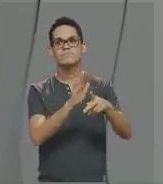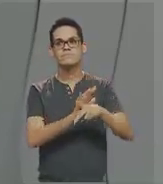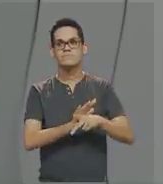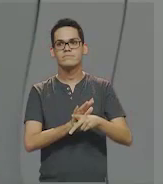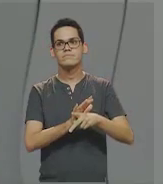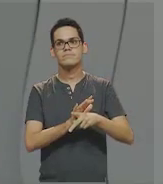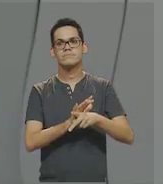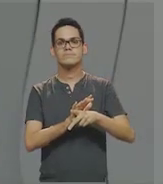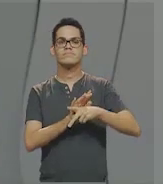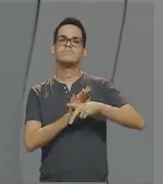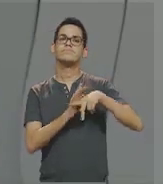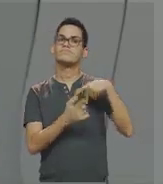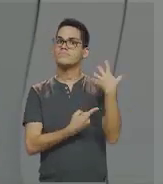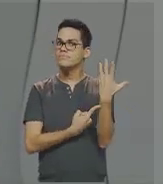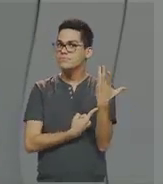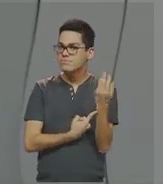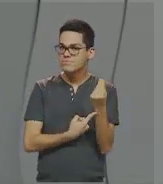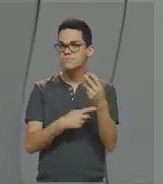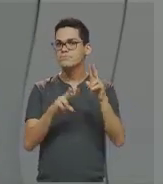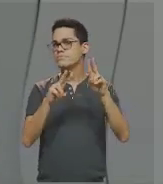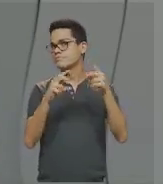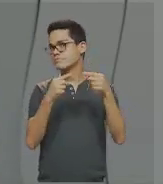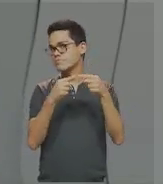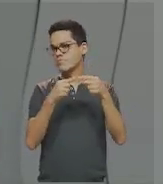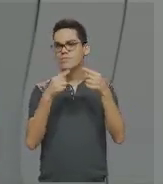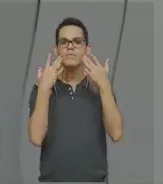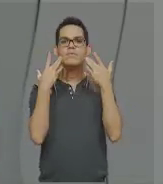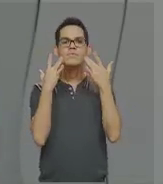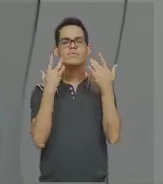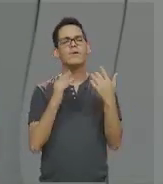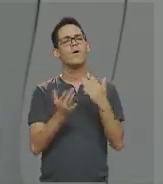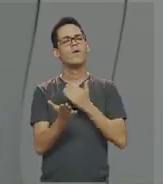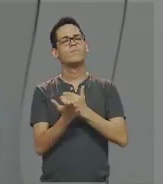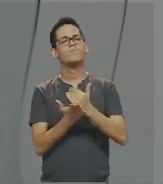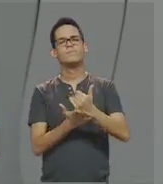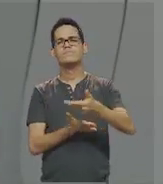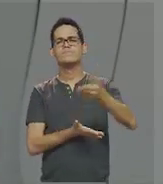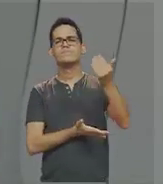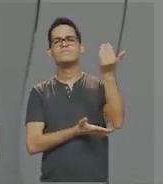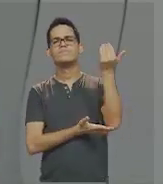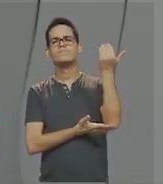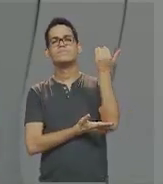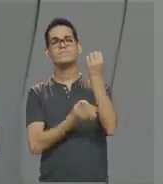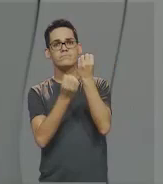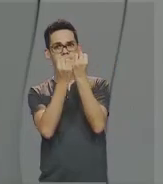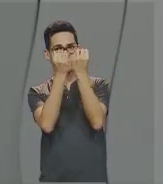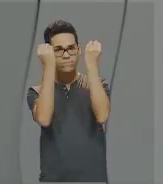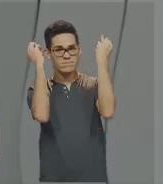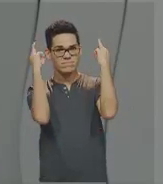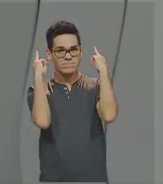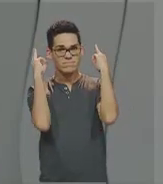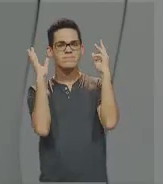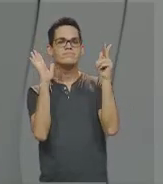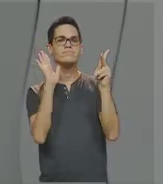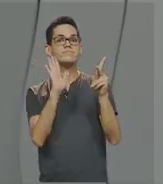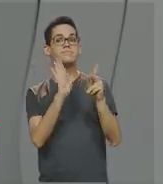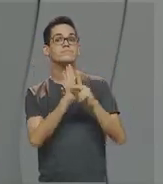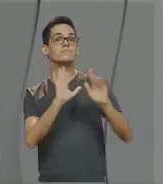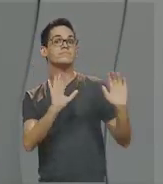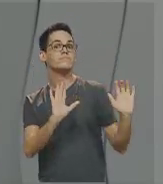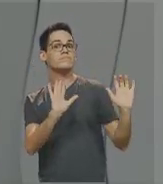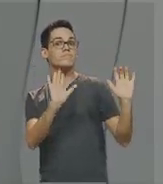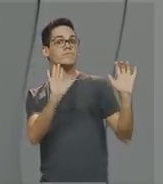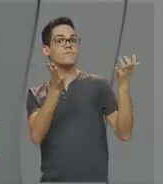começa então explicando dessa organização que teve lá no teatro, que a partir de uma festa, que começou-se